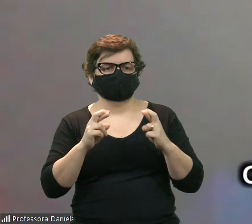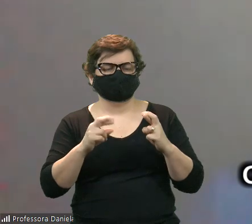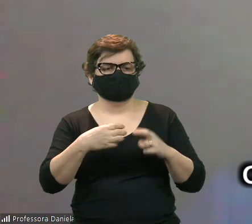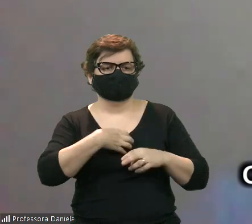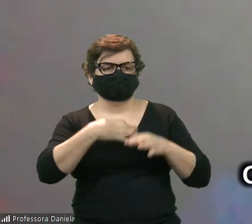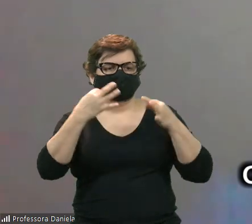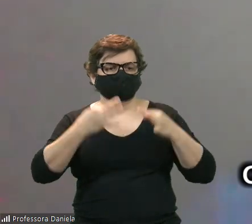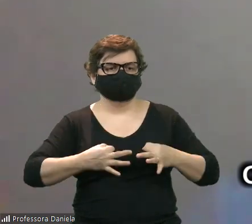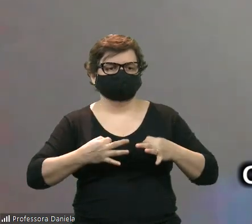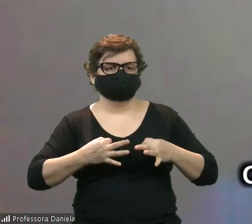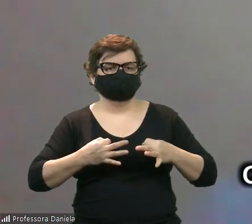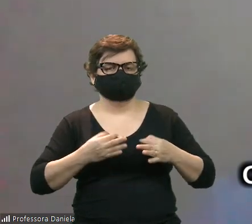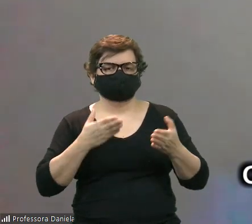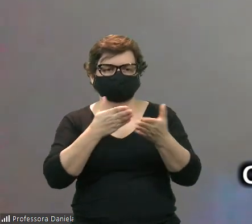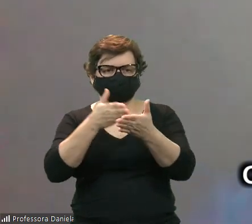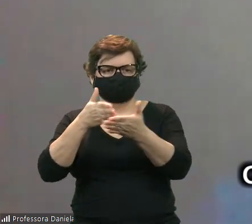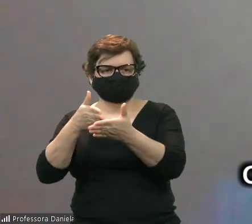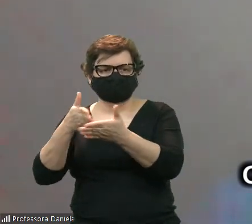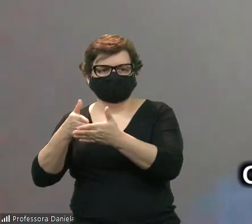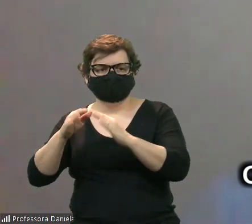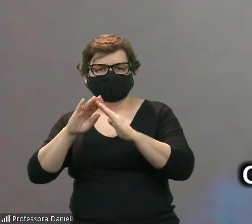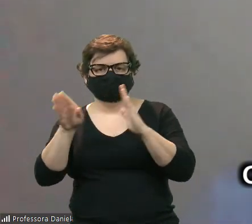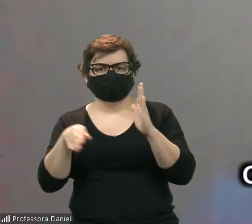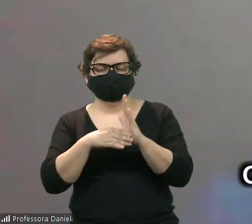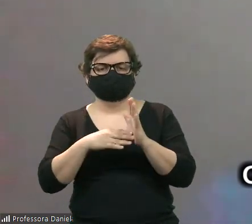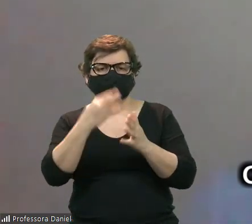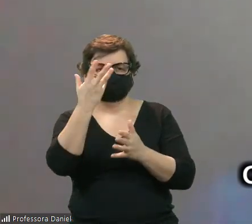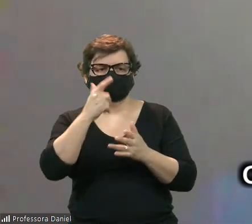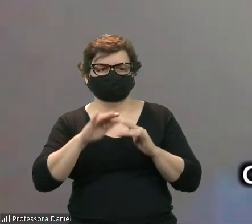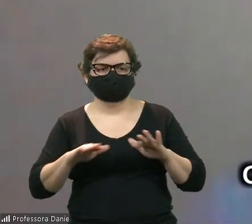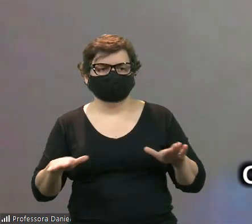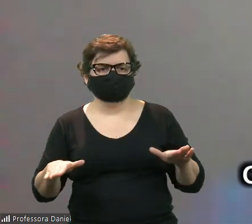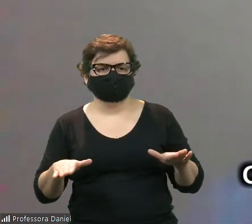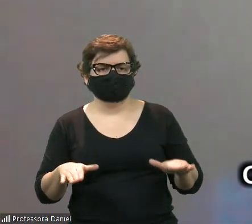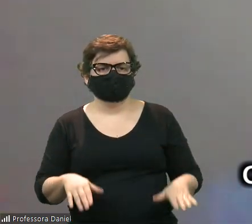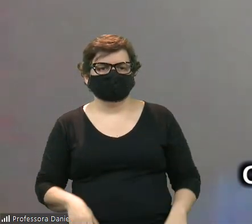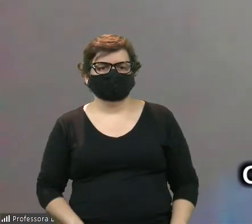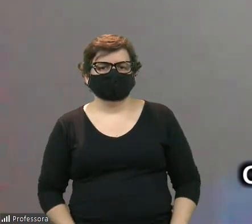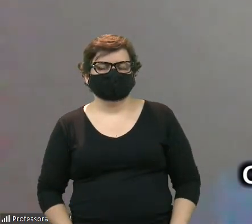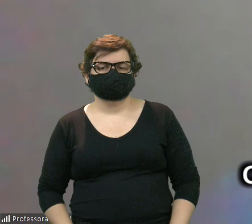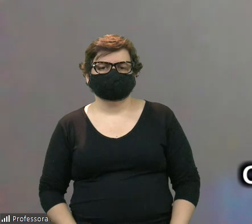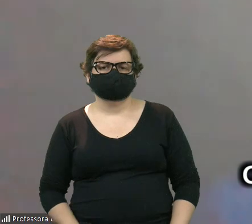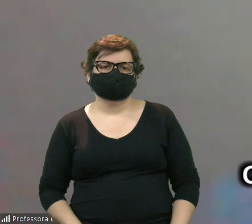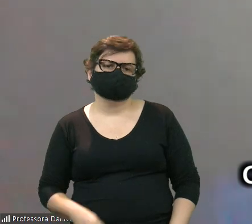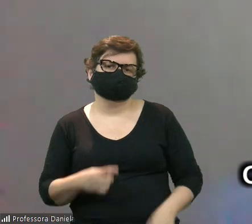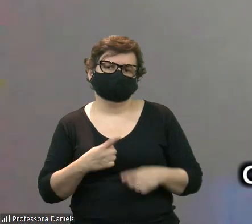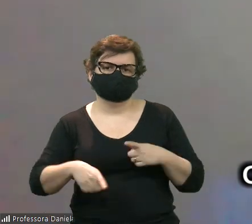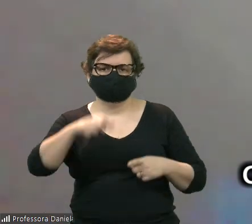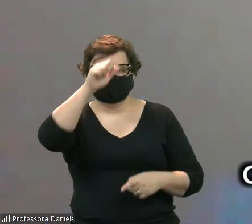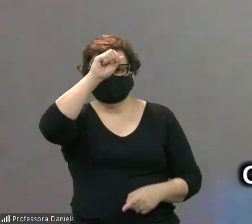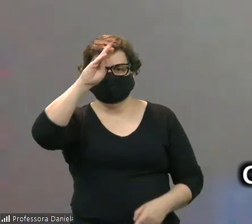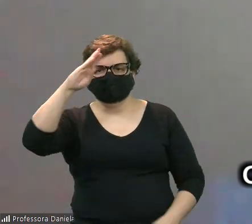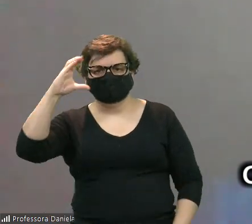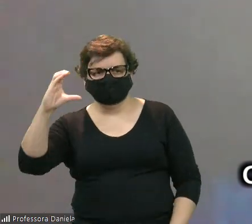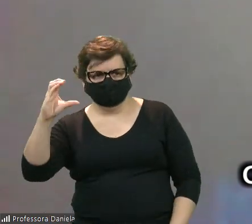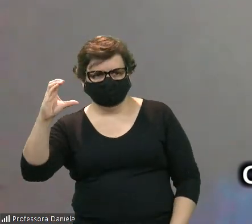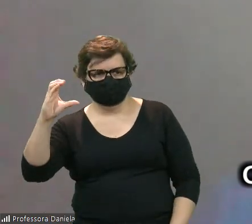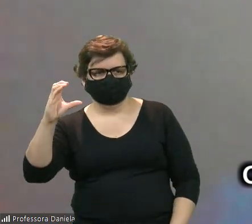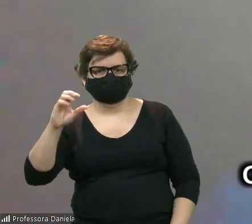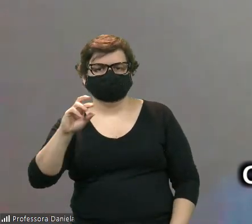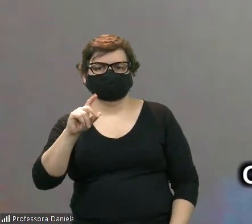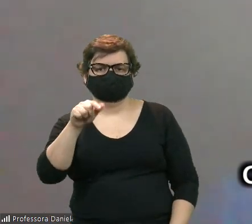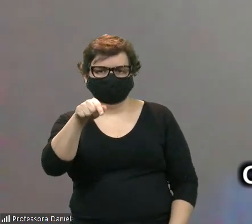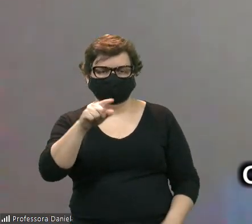justa isso chegue para todas as crianças. É impossível alfabetizar desta forma, porque nada substitui o professor dentro da sala